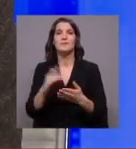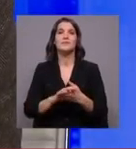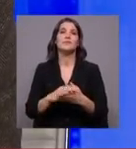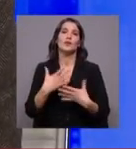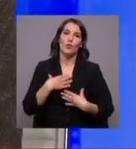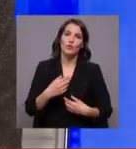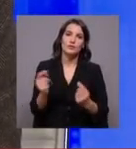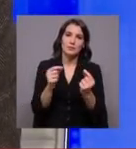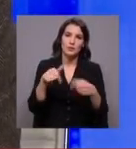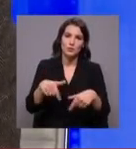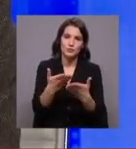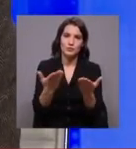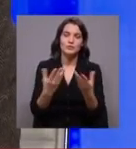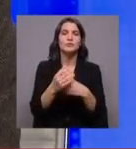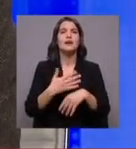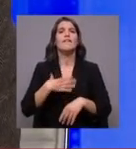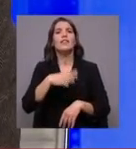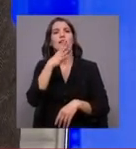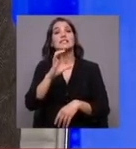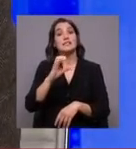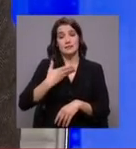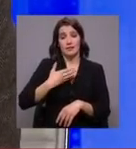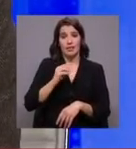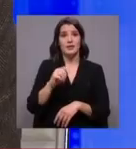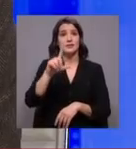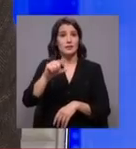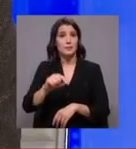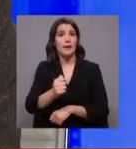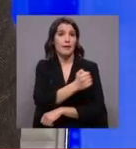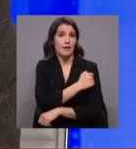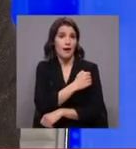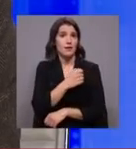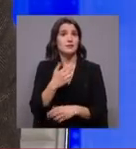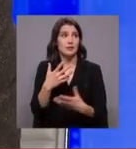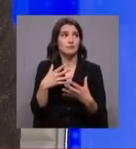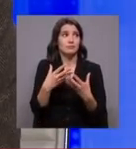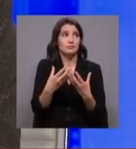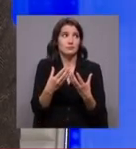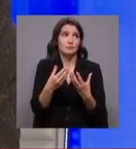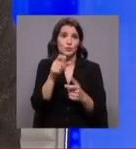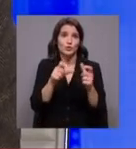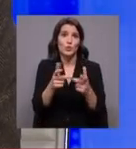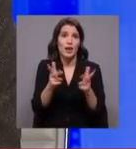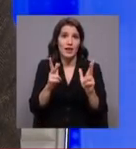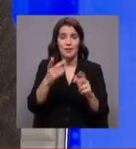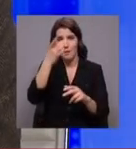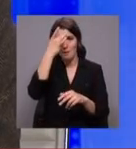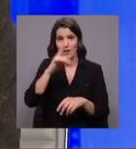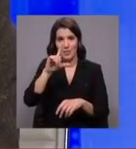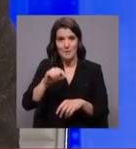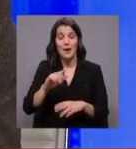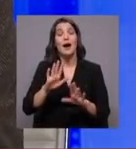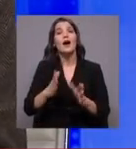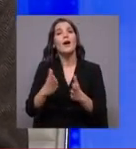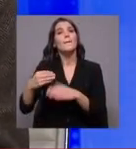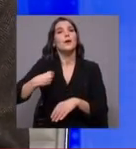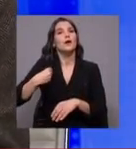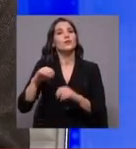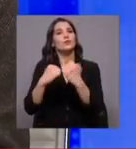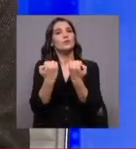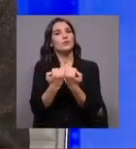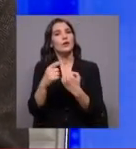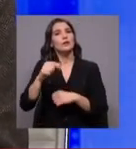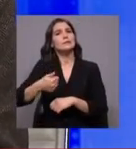lugar eu gostava dizer que oferece também a casa de muitos liberais acontece que a preocupação sociais e são